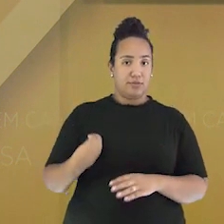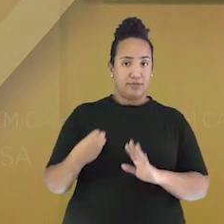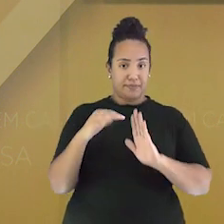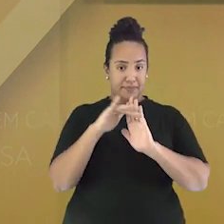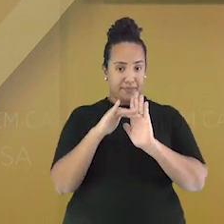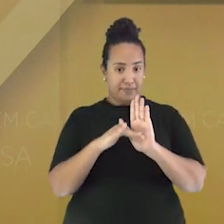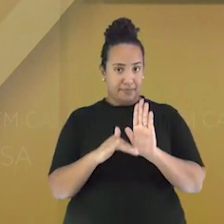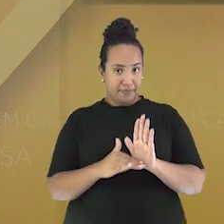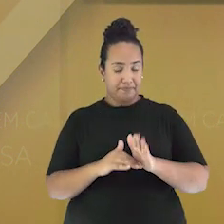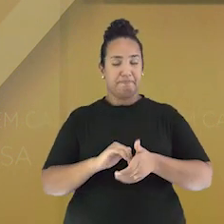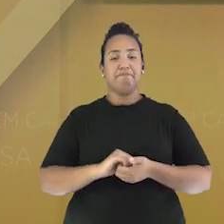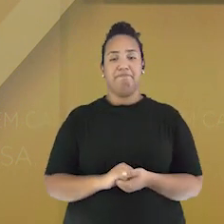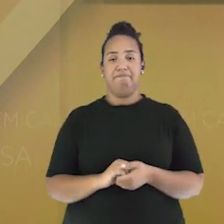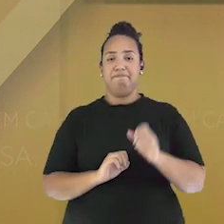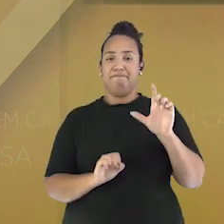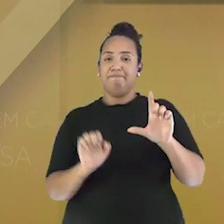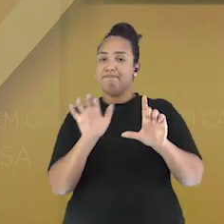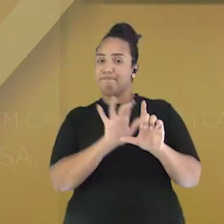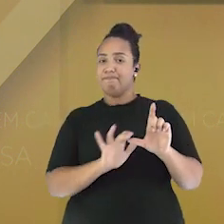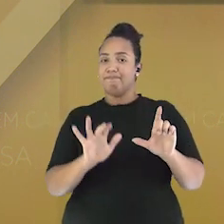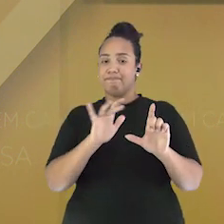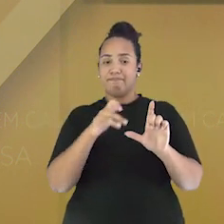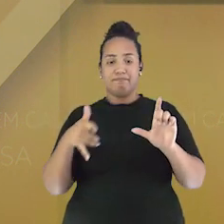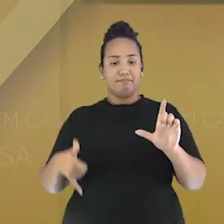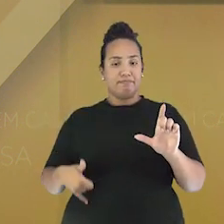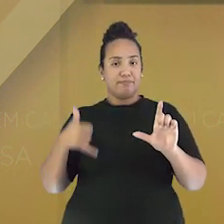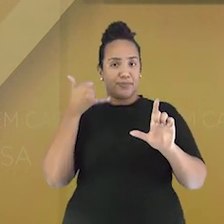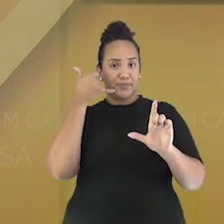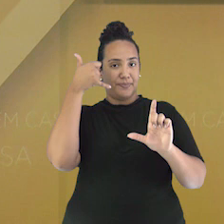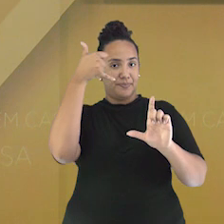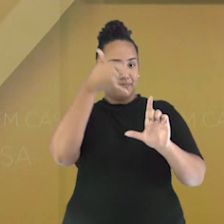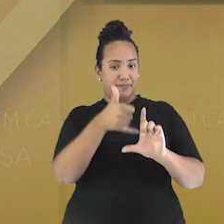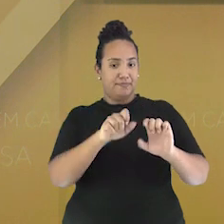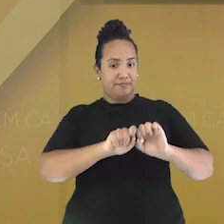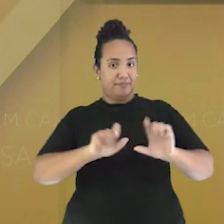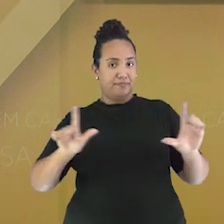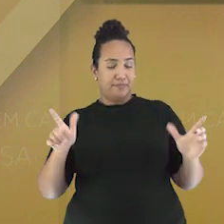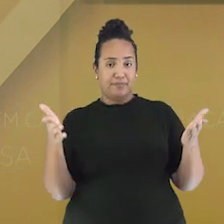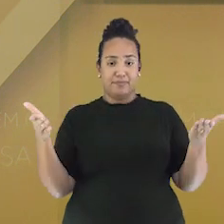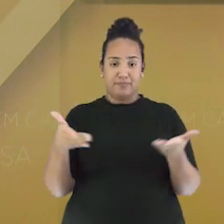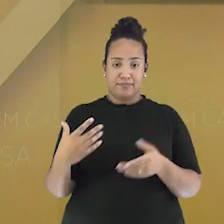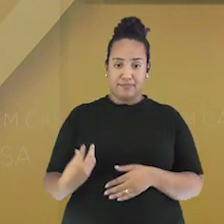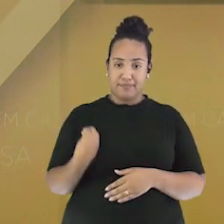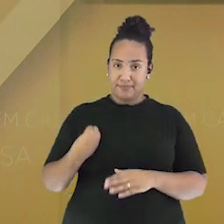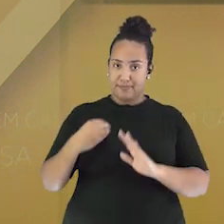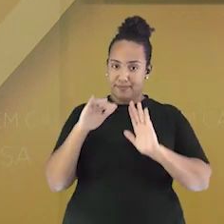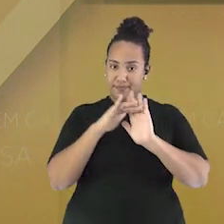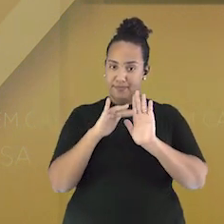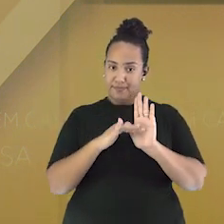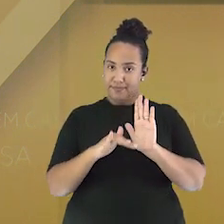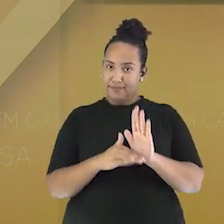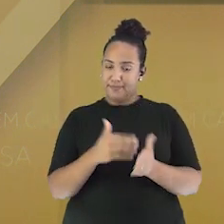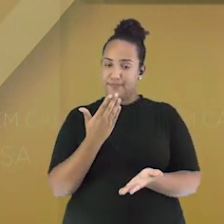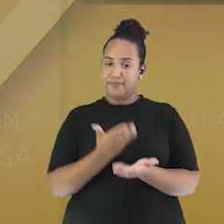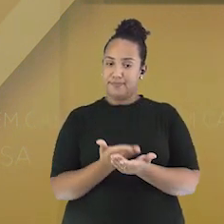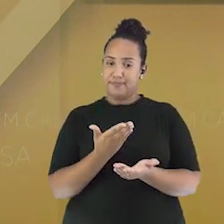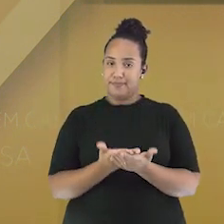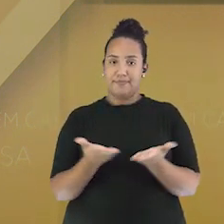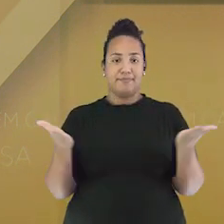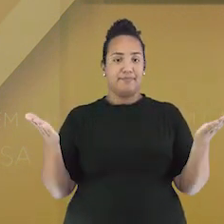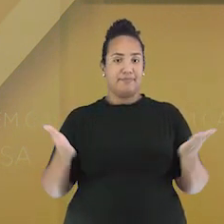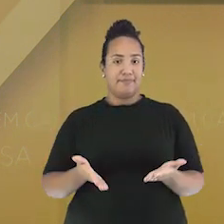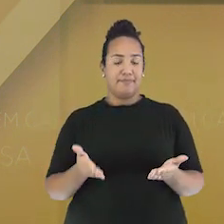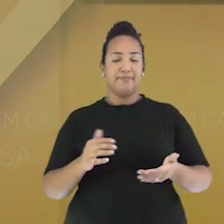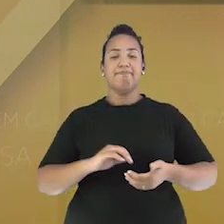Vai lá, aponte a câmera do seu celular para o QR Code que aparece aqui na sua tela e marque a presença